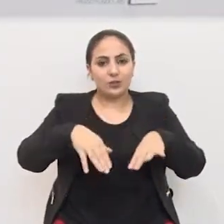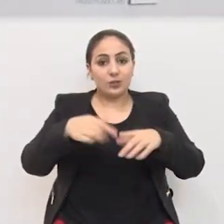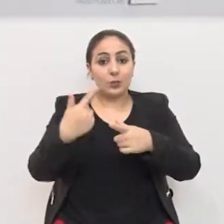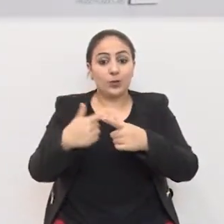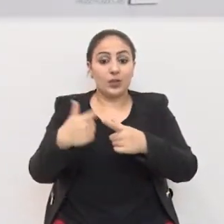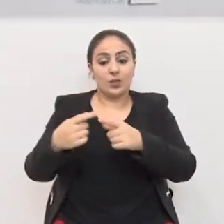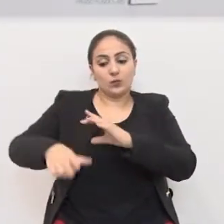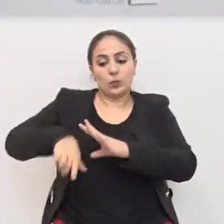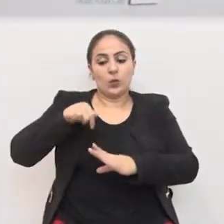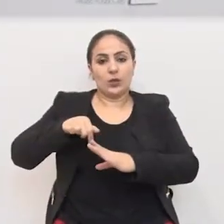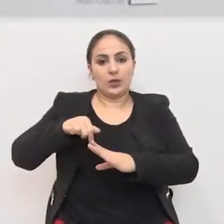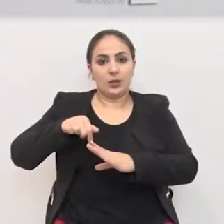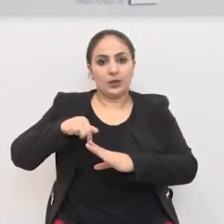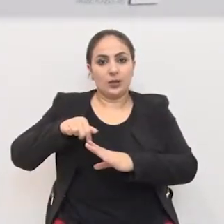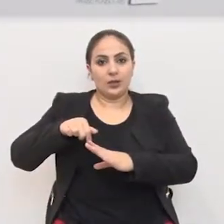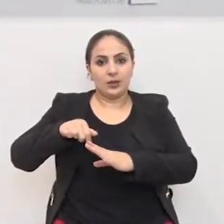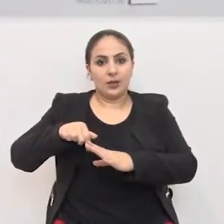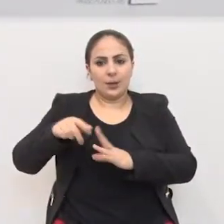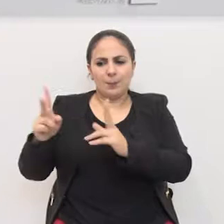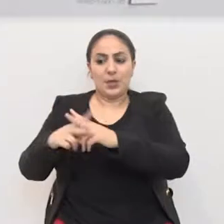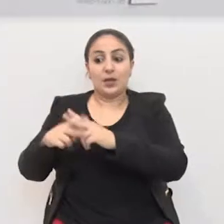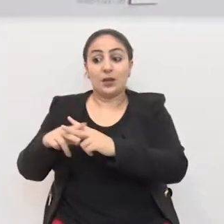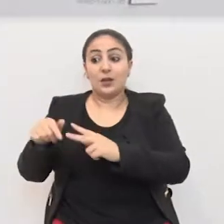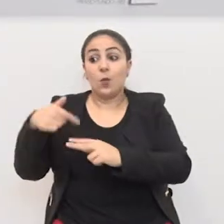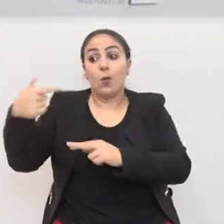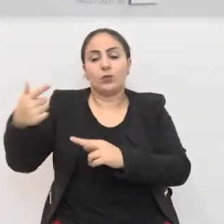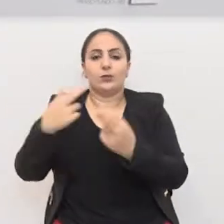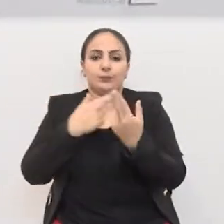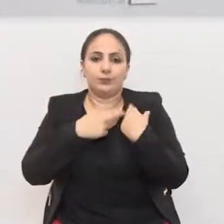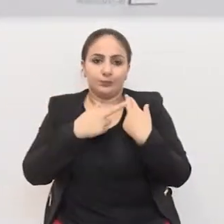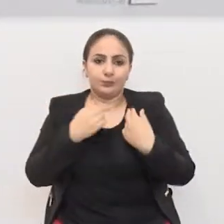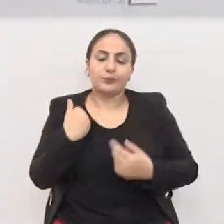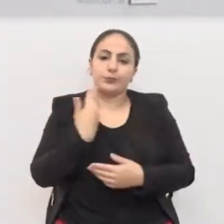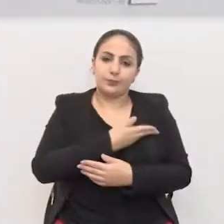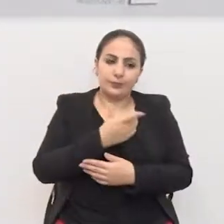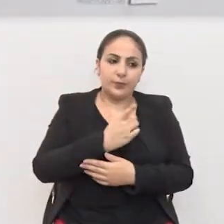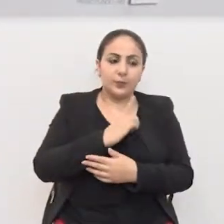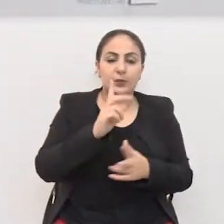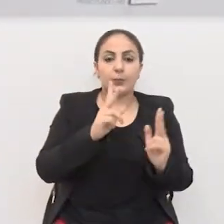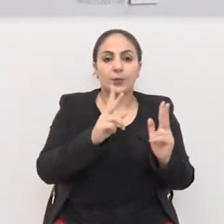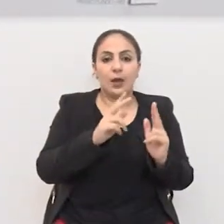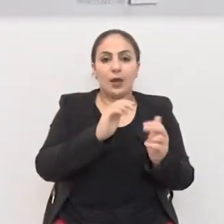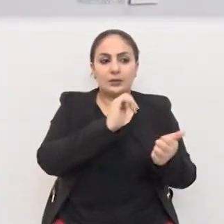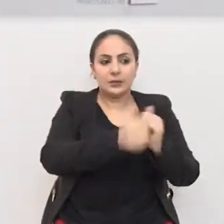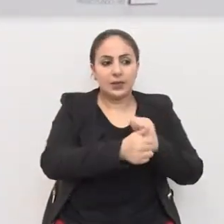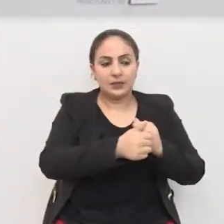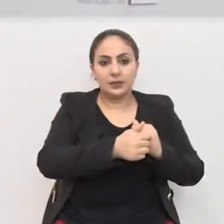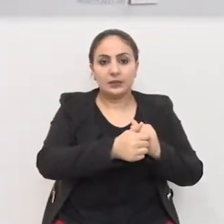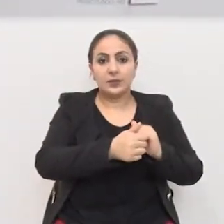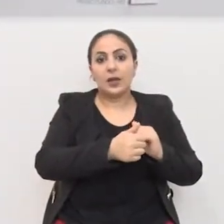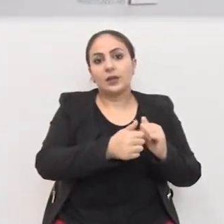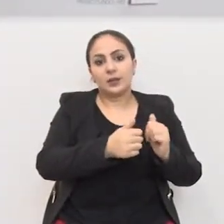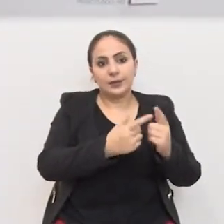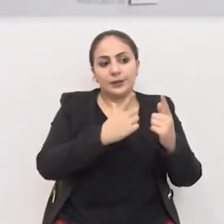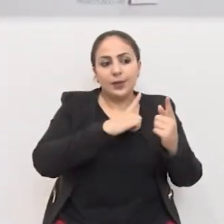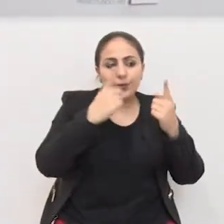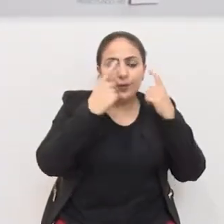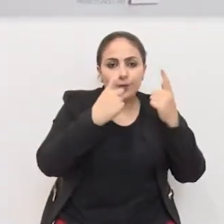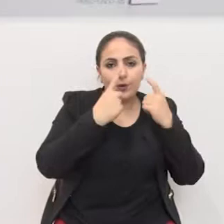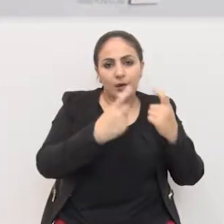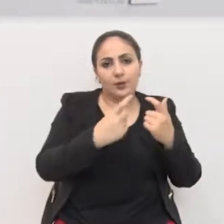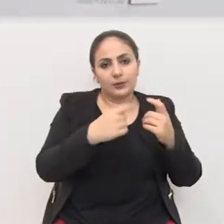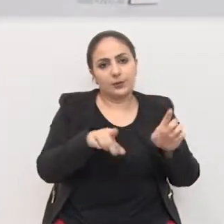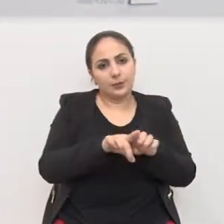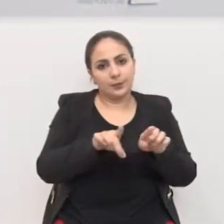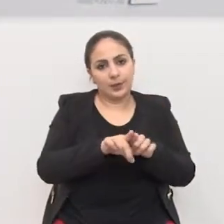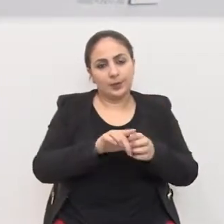prejudicado por atitudes de terceiros, né? A gente teve até atletas que foram agredidos também pelo segurança para tentar impedir que o segurança